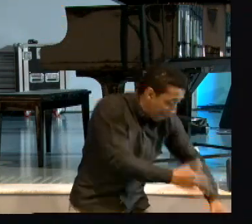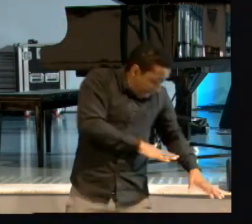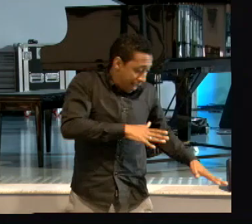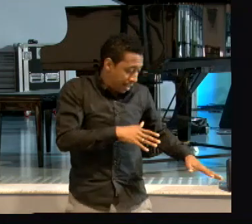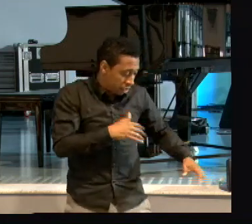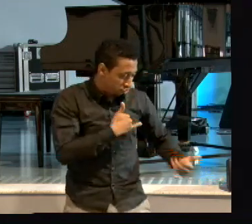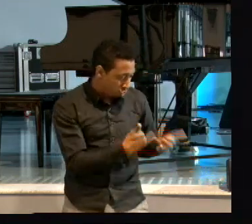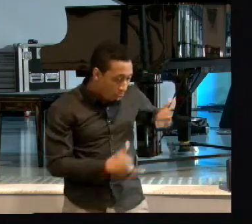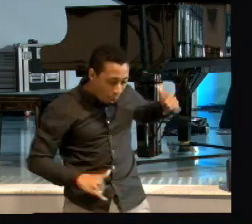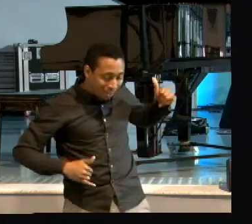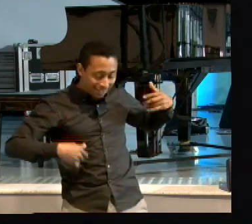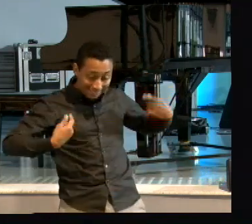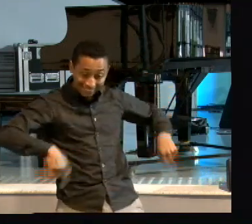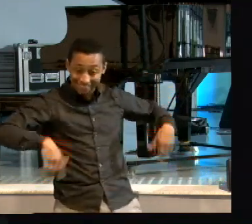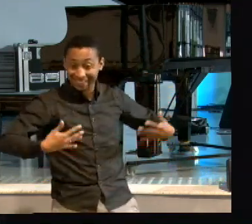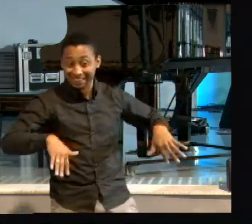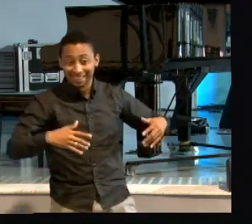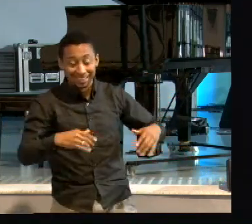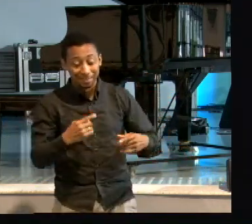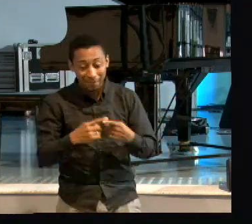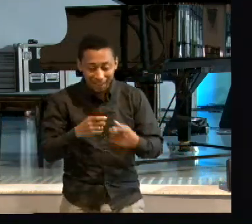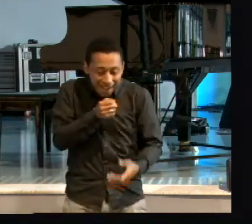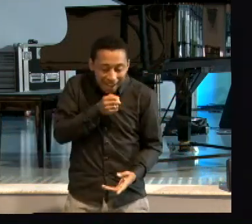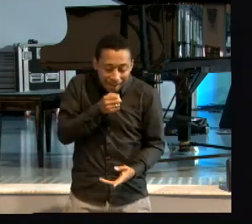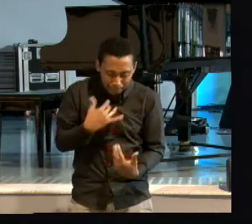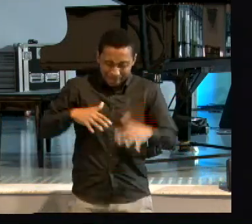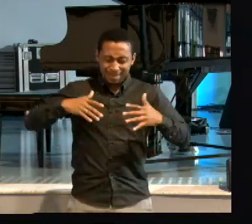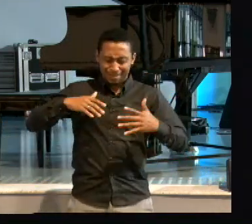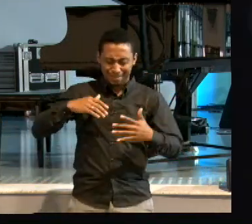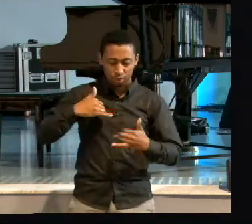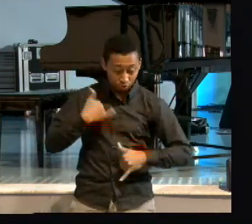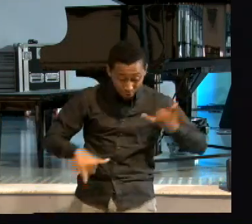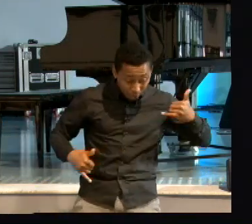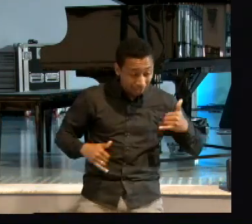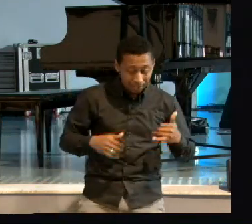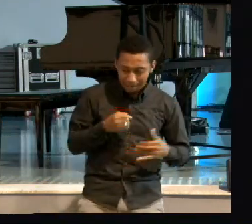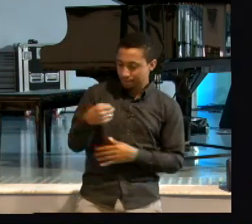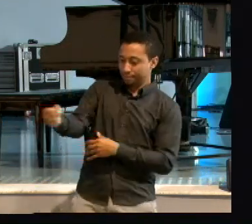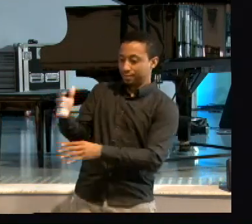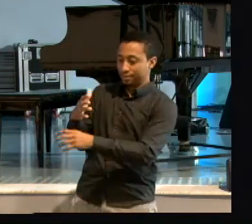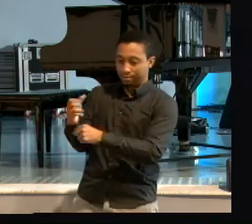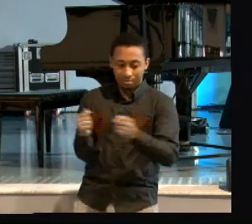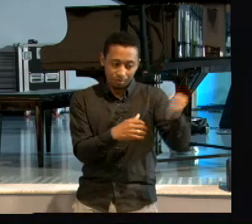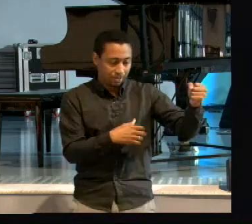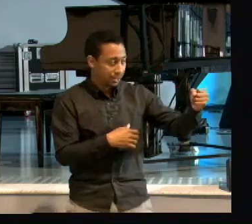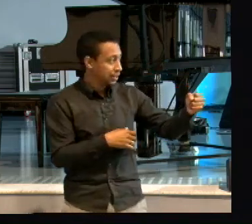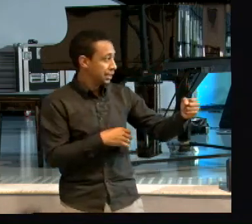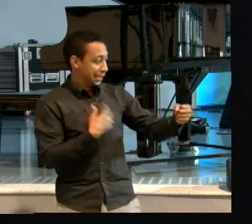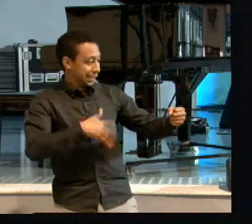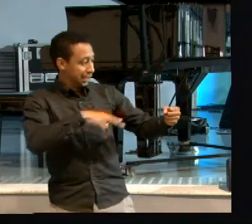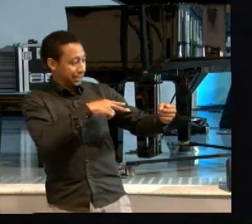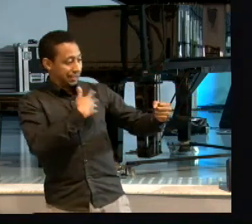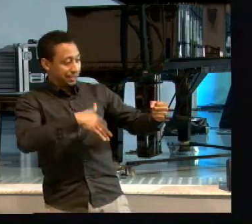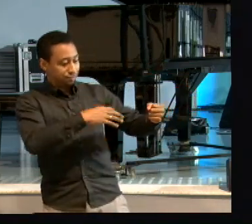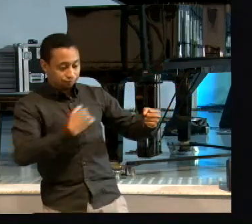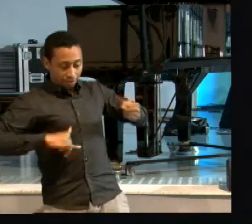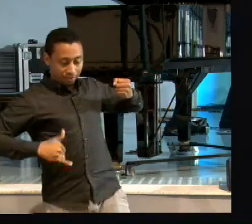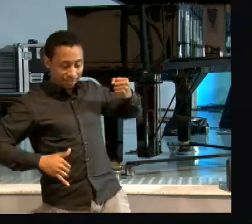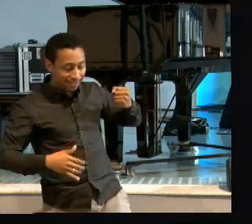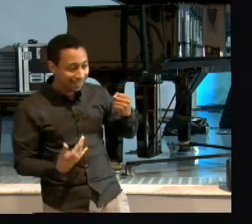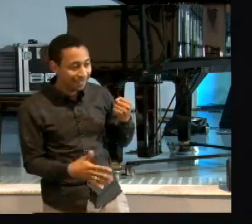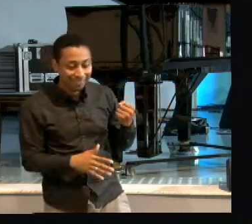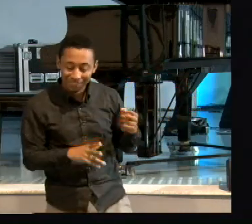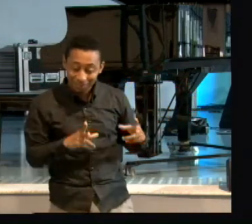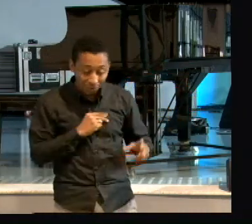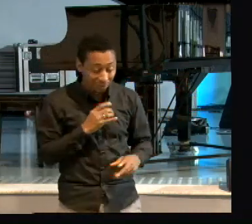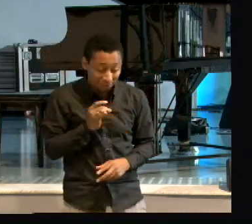eu do choque, porque quem que está falando, ele vai... e troca o microfone de mão, né? Fica olhando para a mão o que aconteceu. Eu